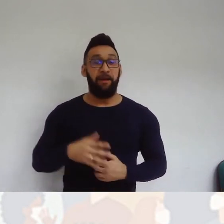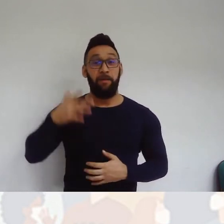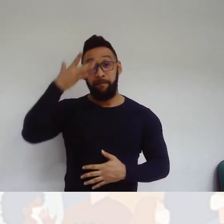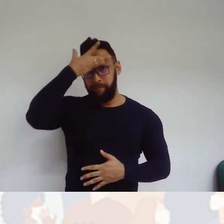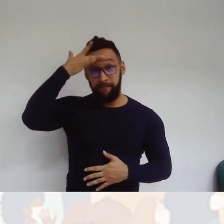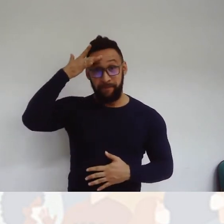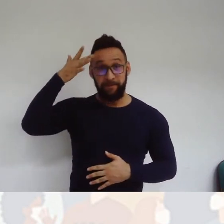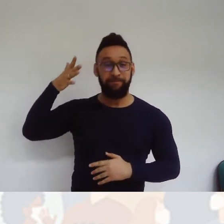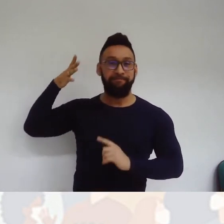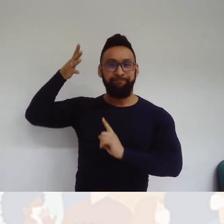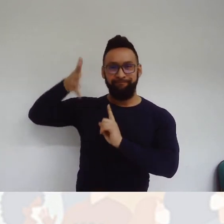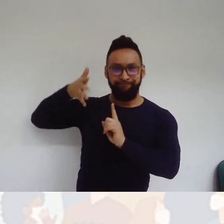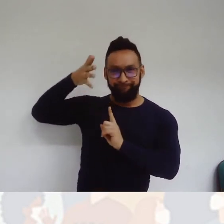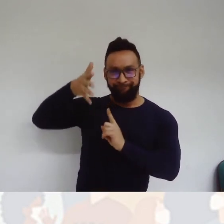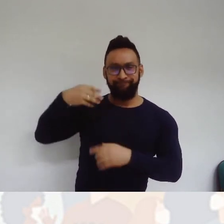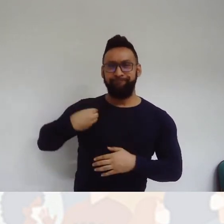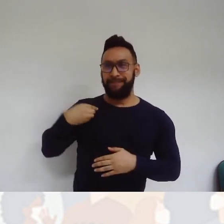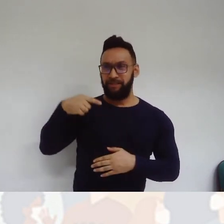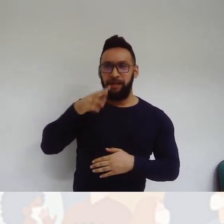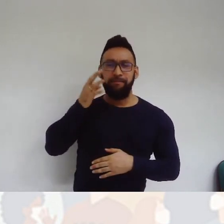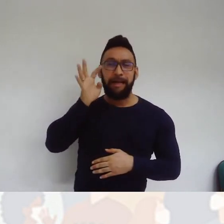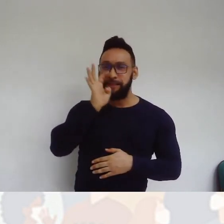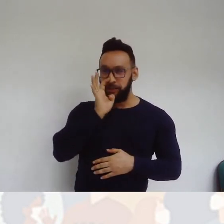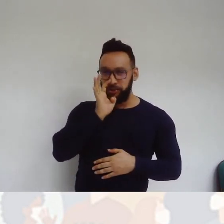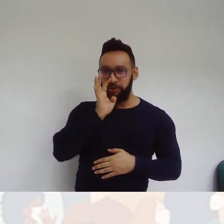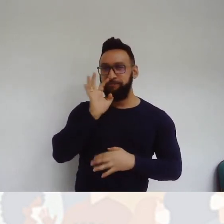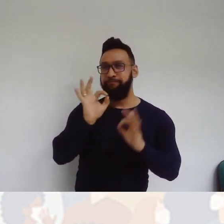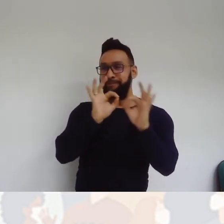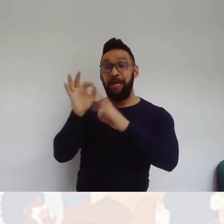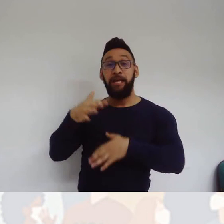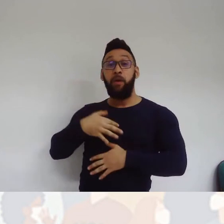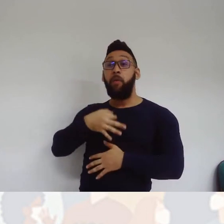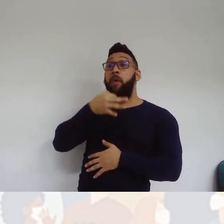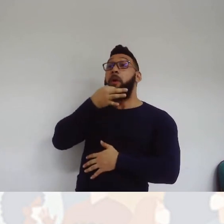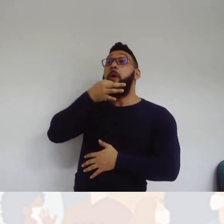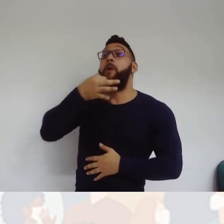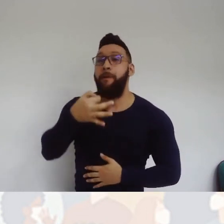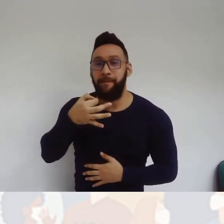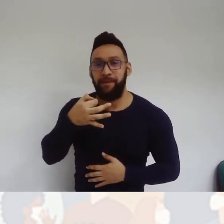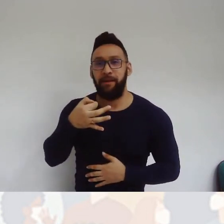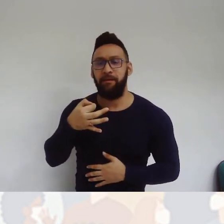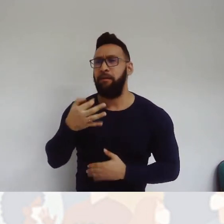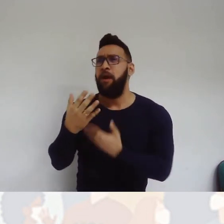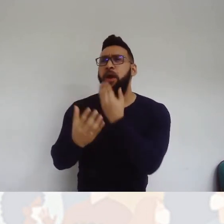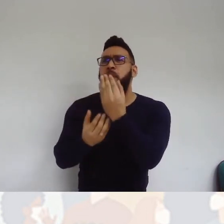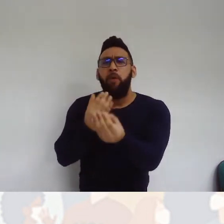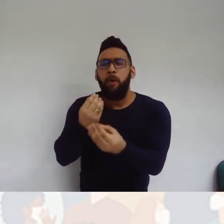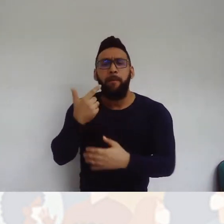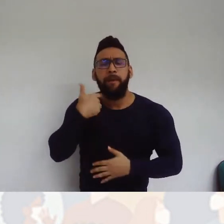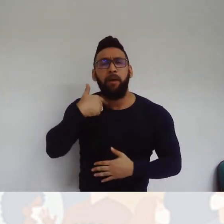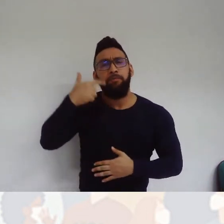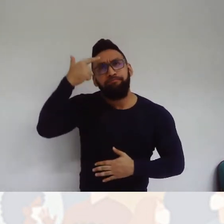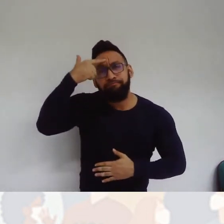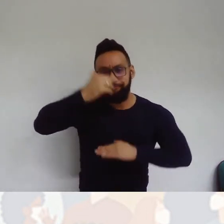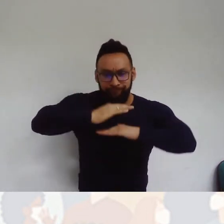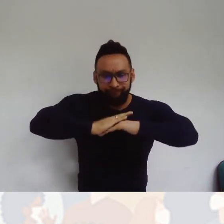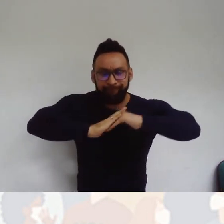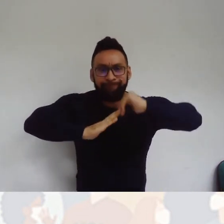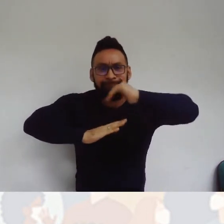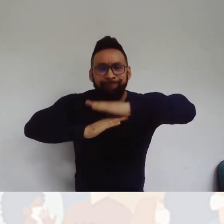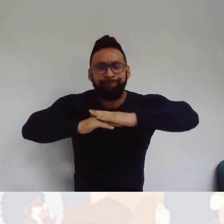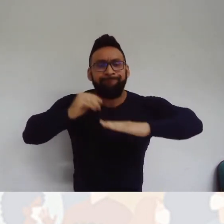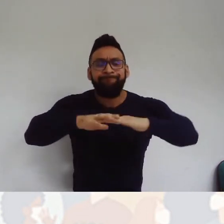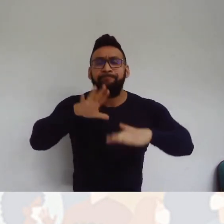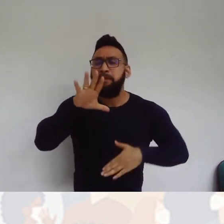pessoa que eu assisti aqui, o que nos leva a construir um objeto de estudo, né? Objeto entre aspas, né?